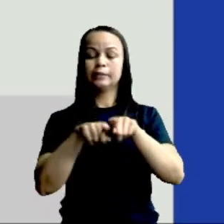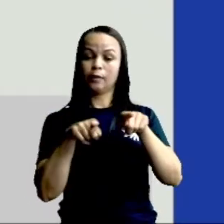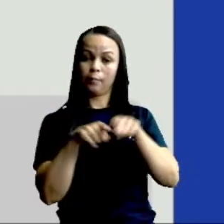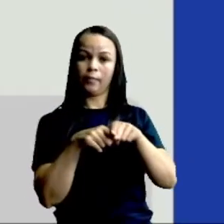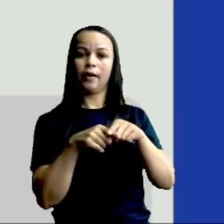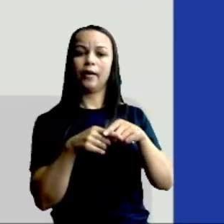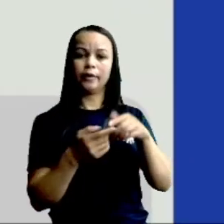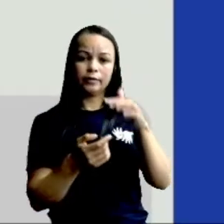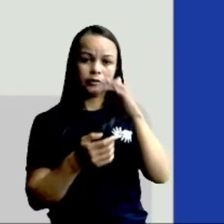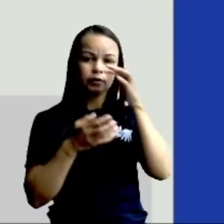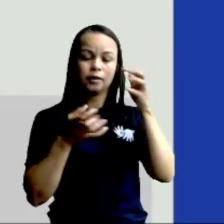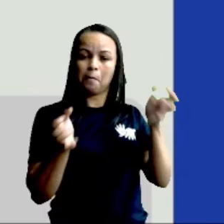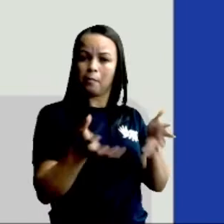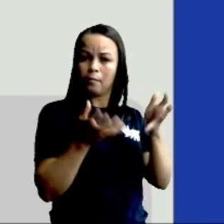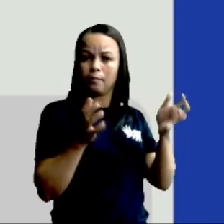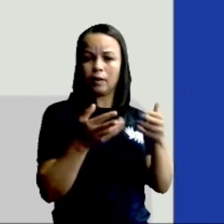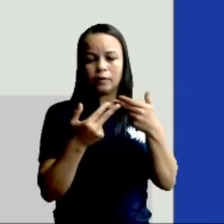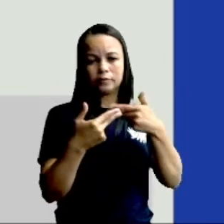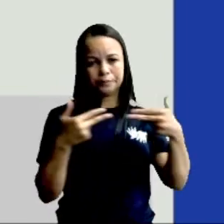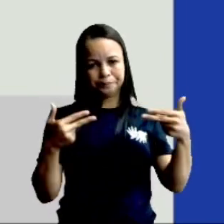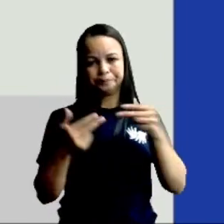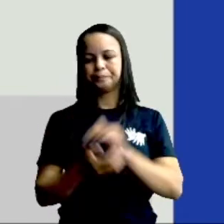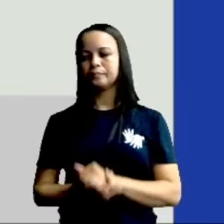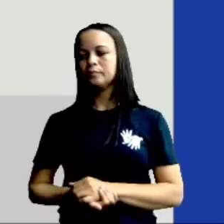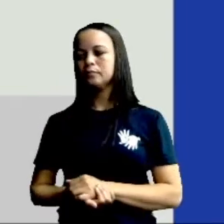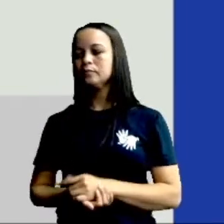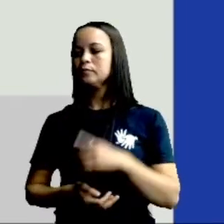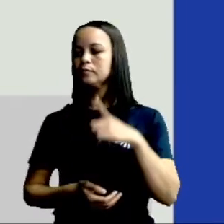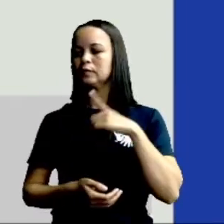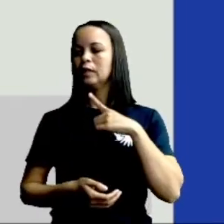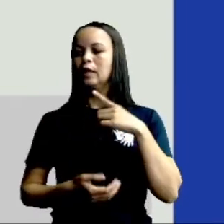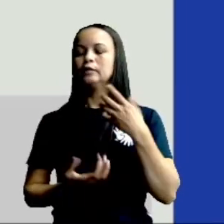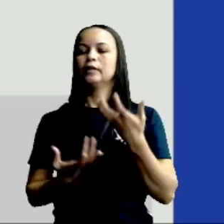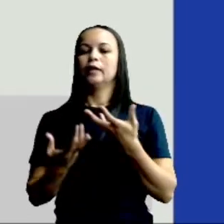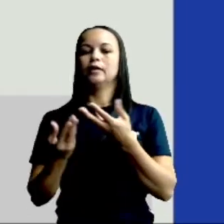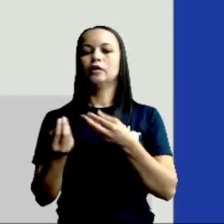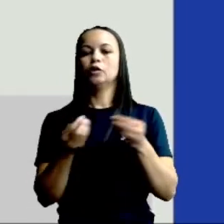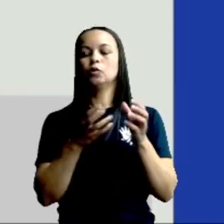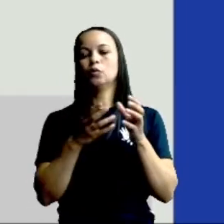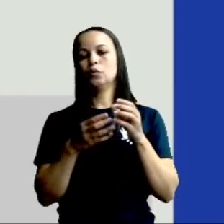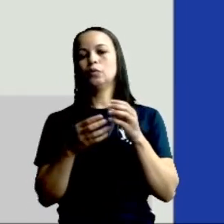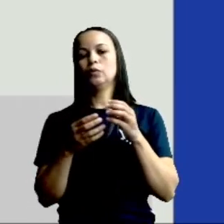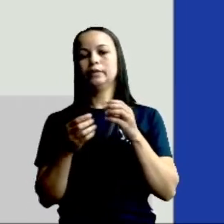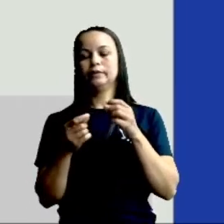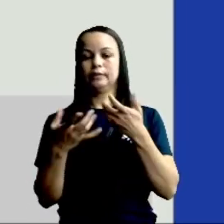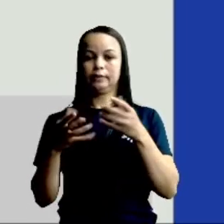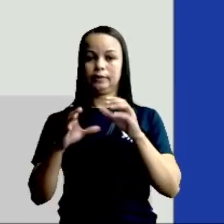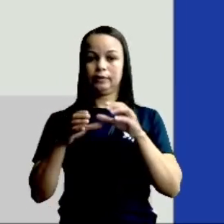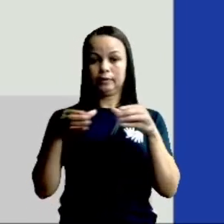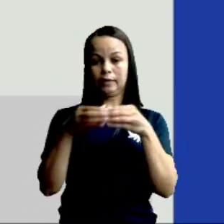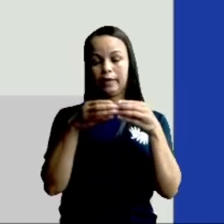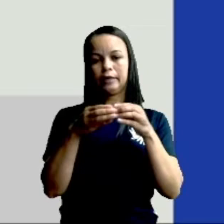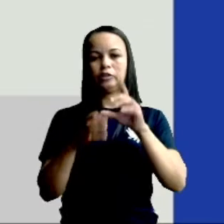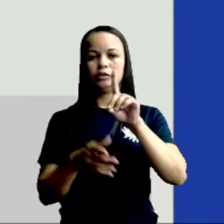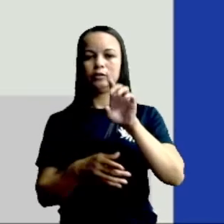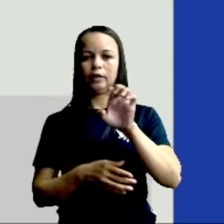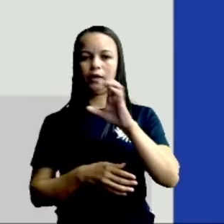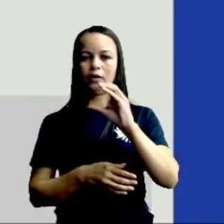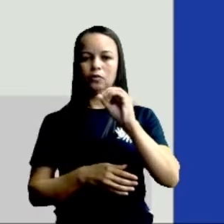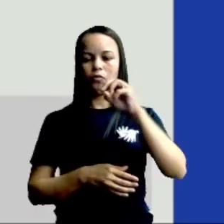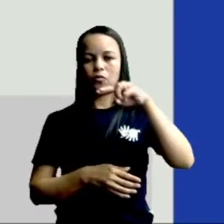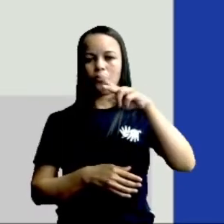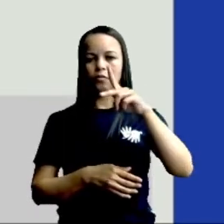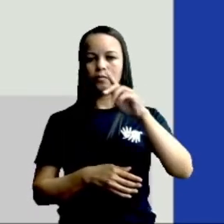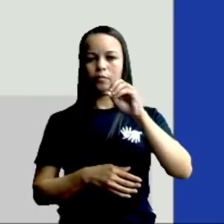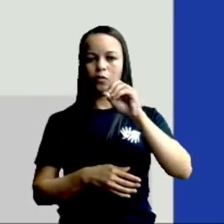Isso mesmo. E aí vem os seres decompositores e encerram aí a cadeia alimentar. São